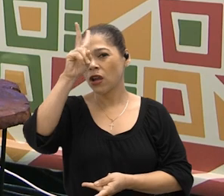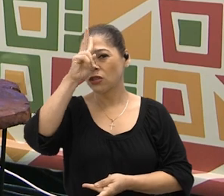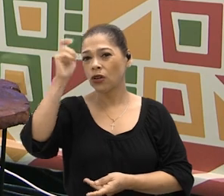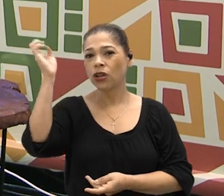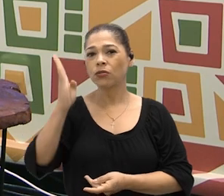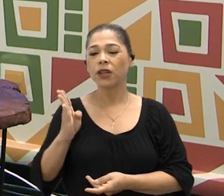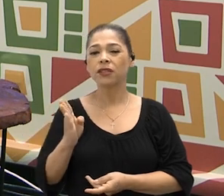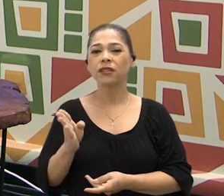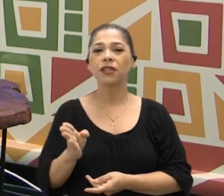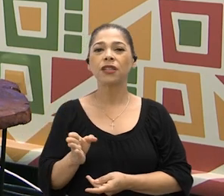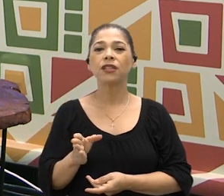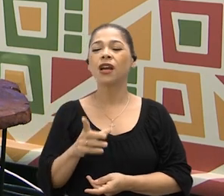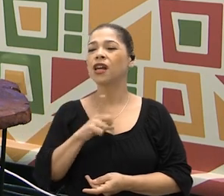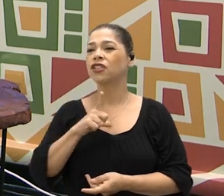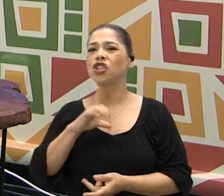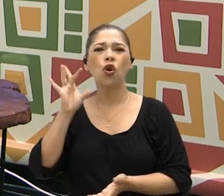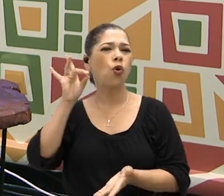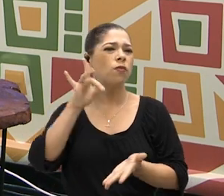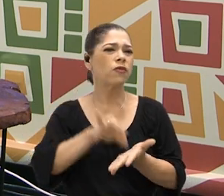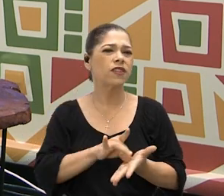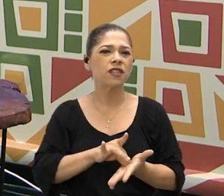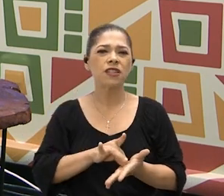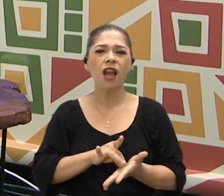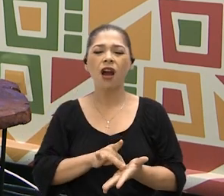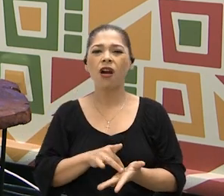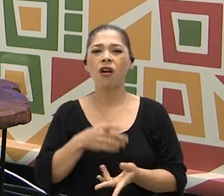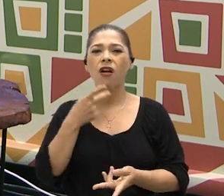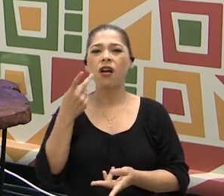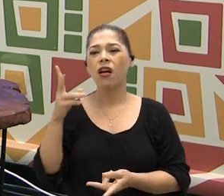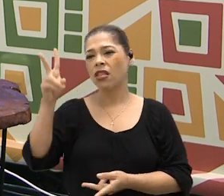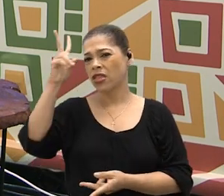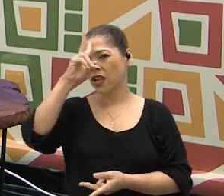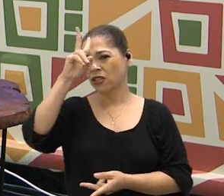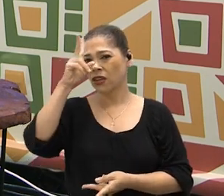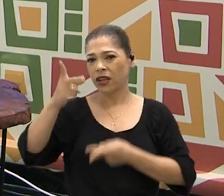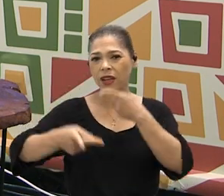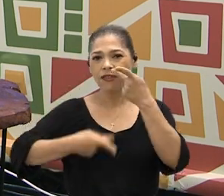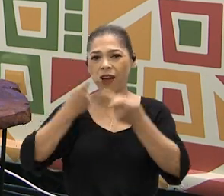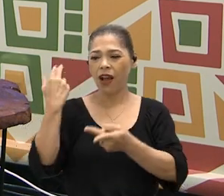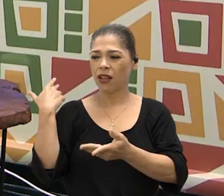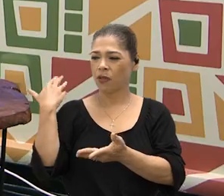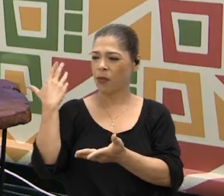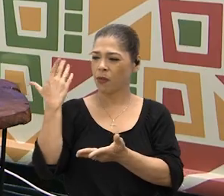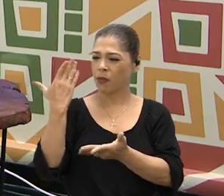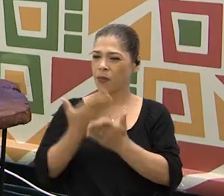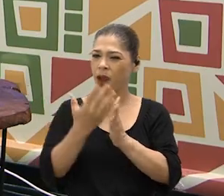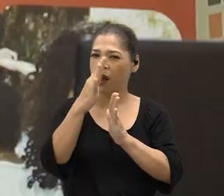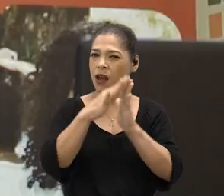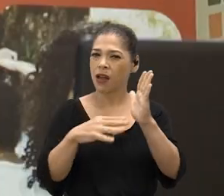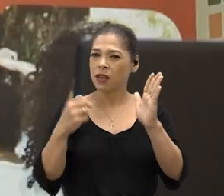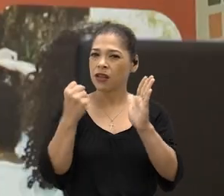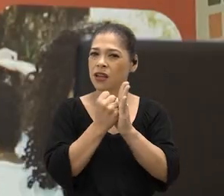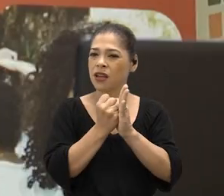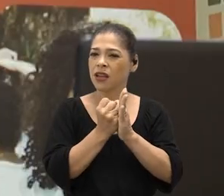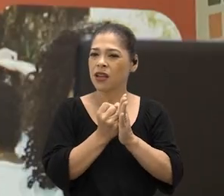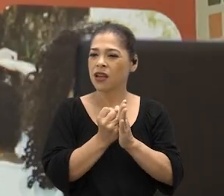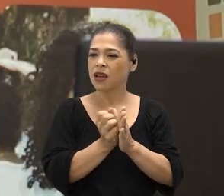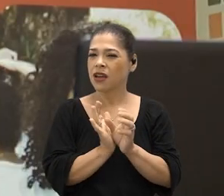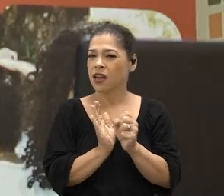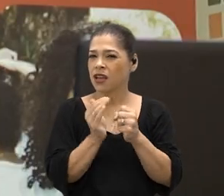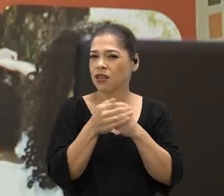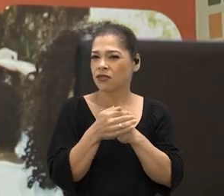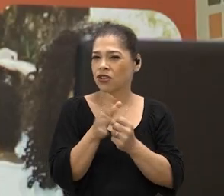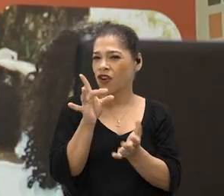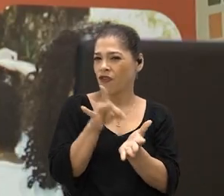e a versão tida como oficial da história que é contada por séculos escondeu